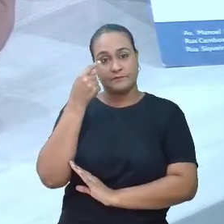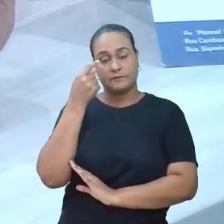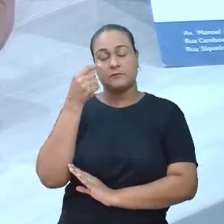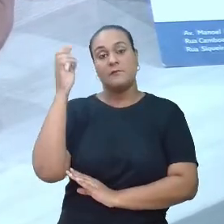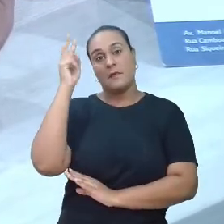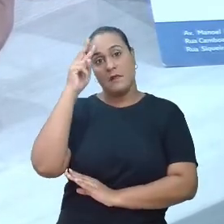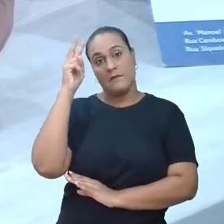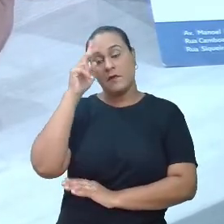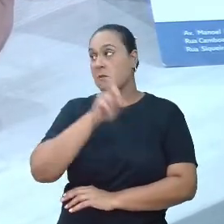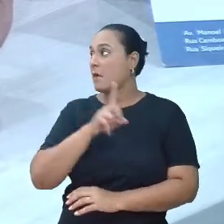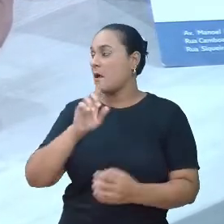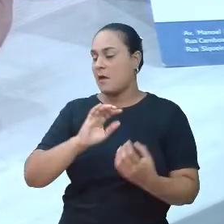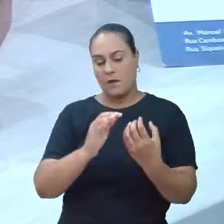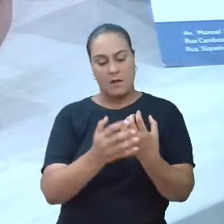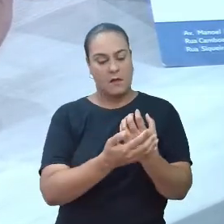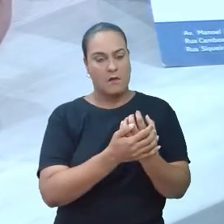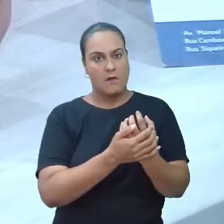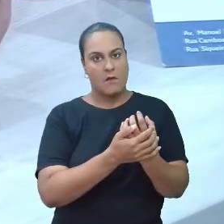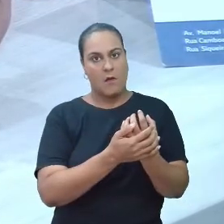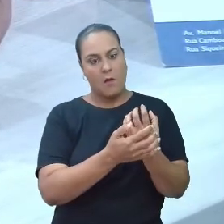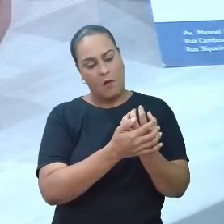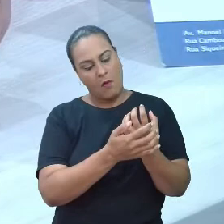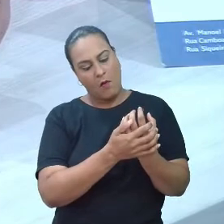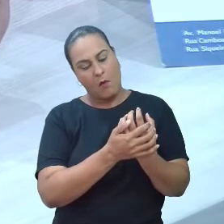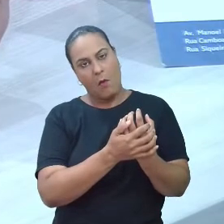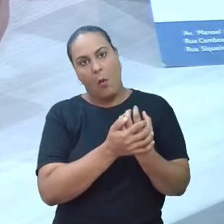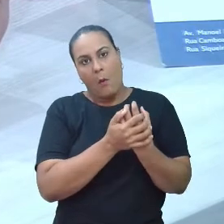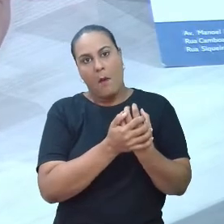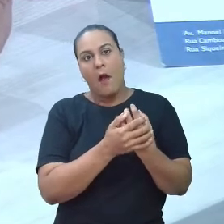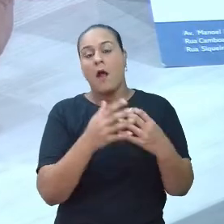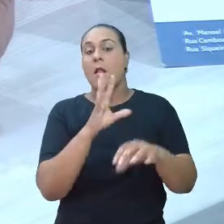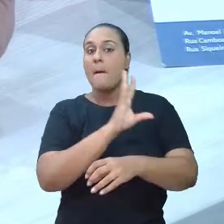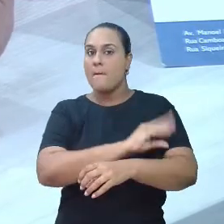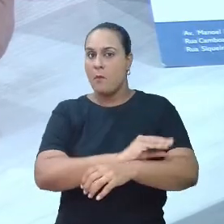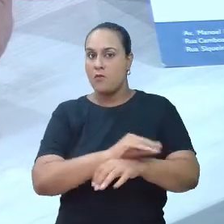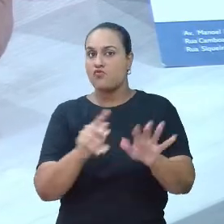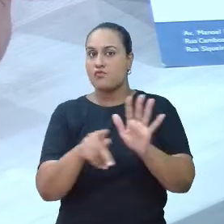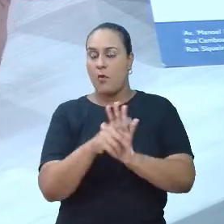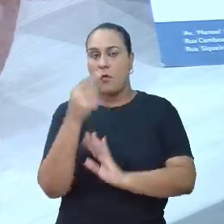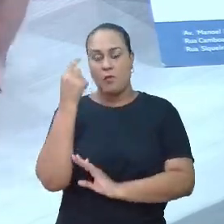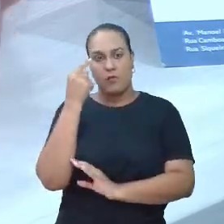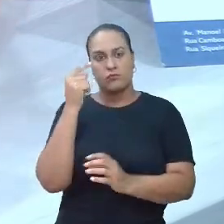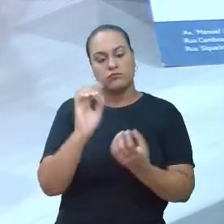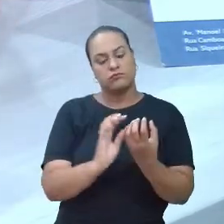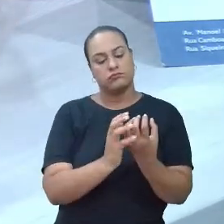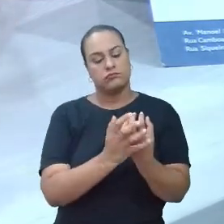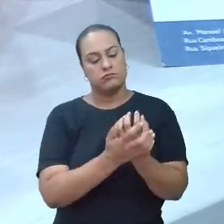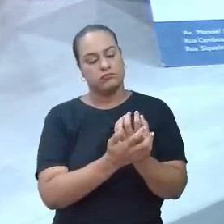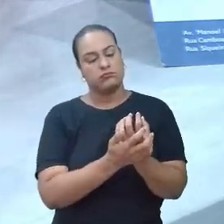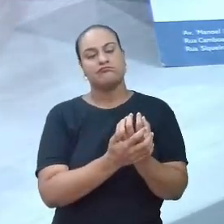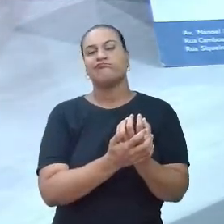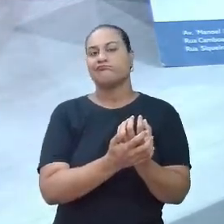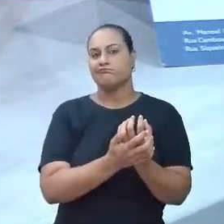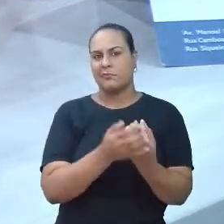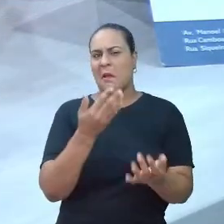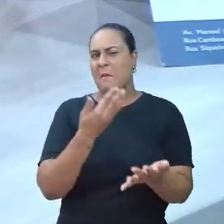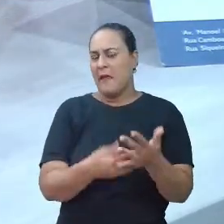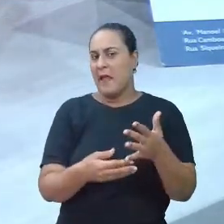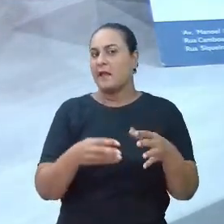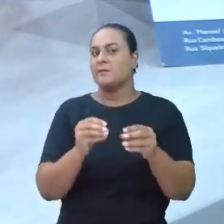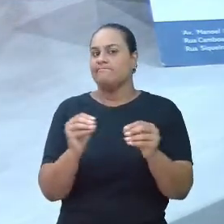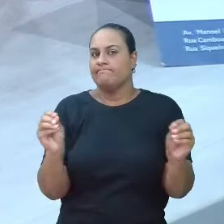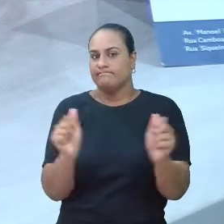esse cristalino ele é preso por músculos. E os músculos dos olhos também perdem um pouquinho a